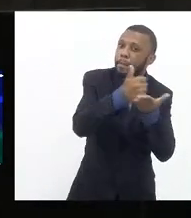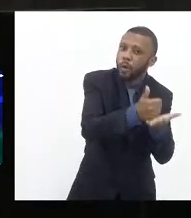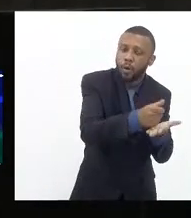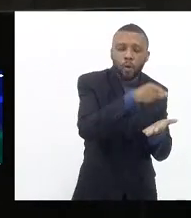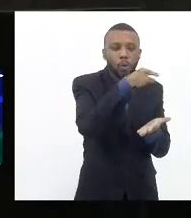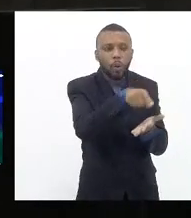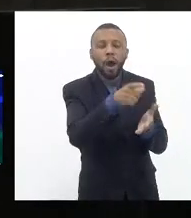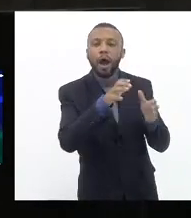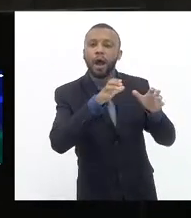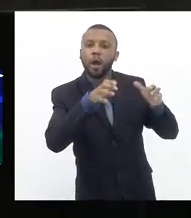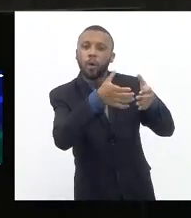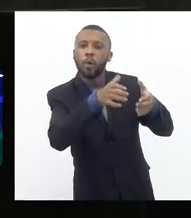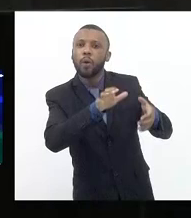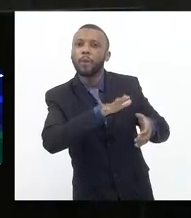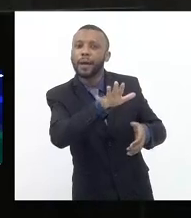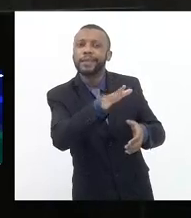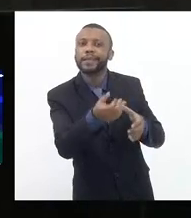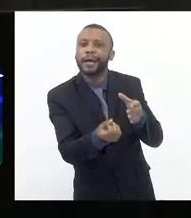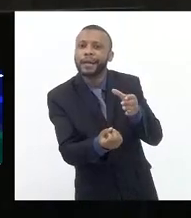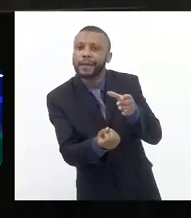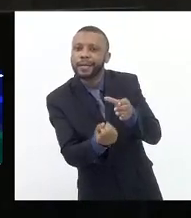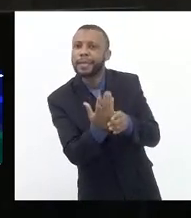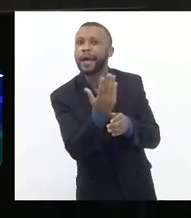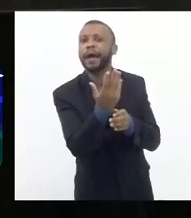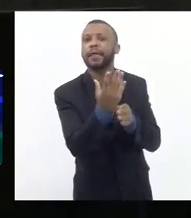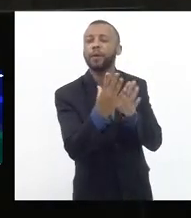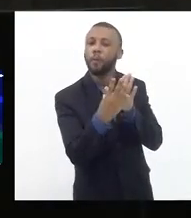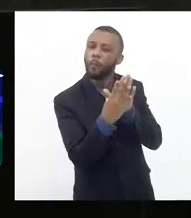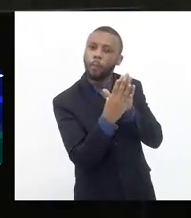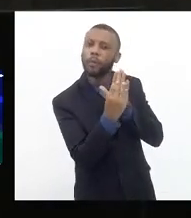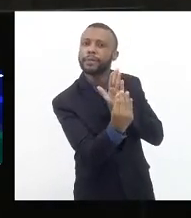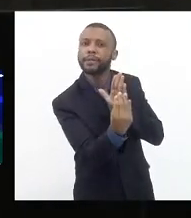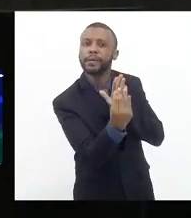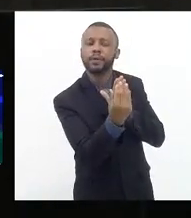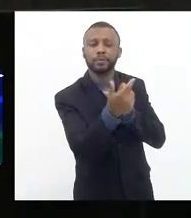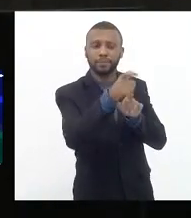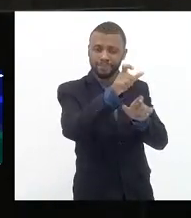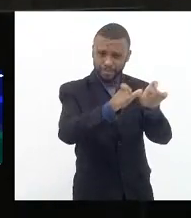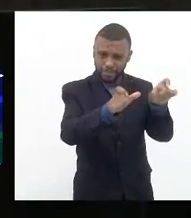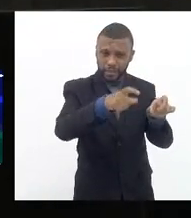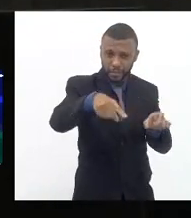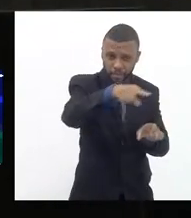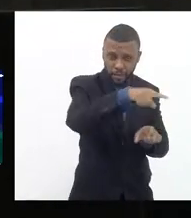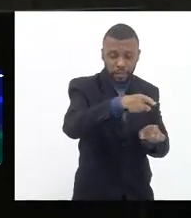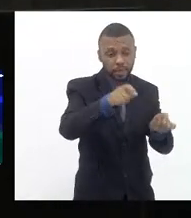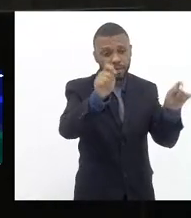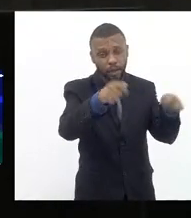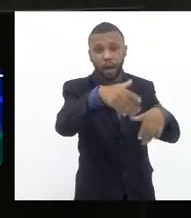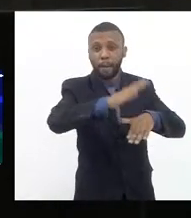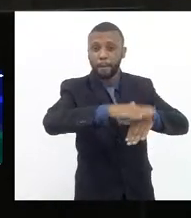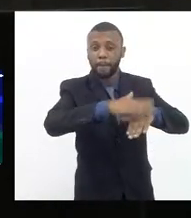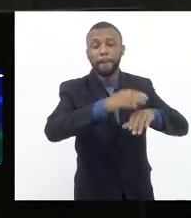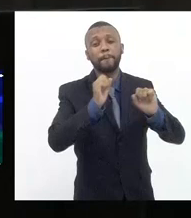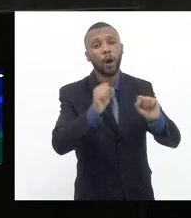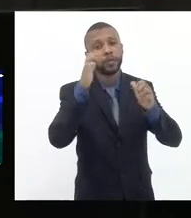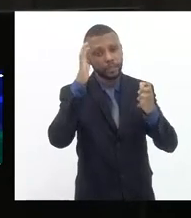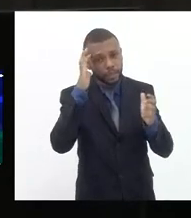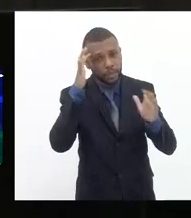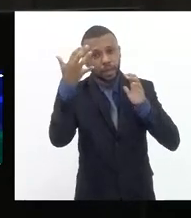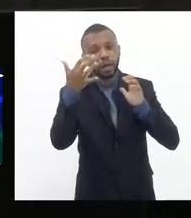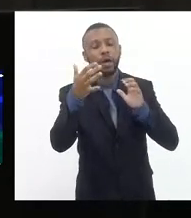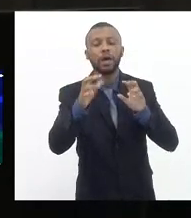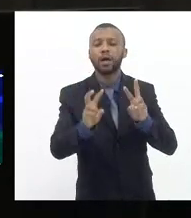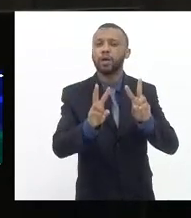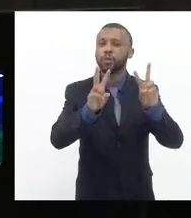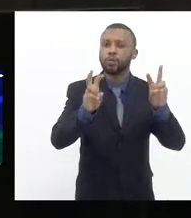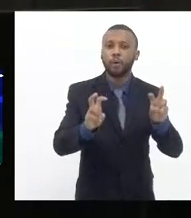auxiliar as comunidades a formatarem esse pessoal que pode decidir sobre a aplicação